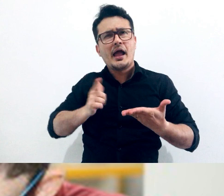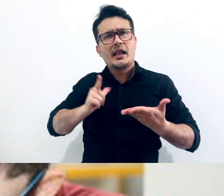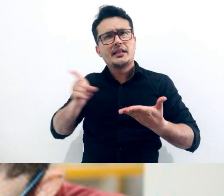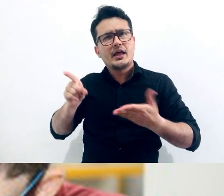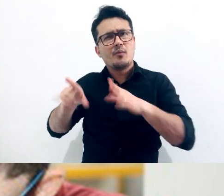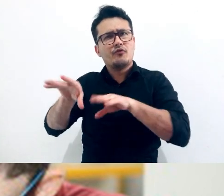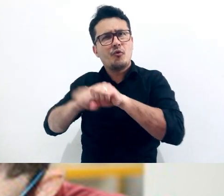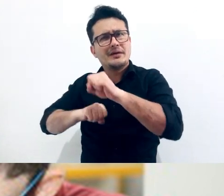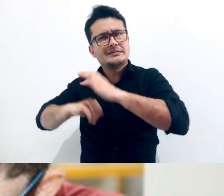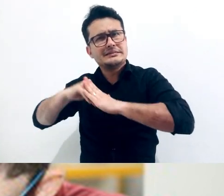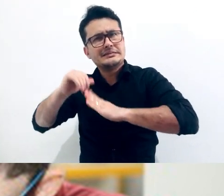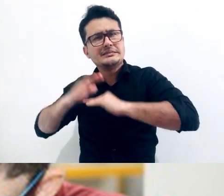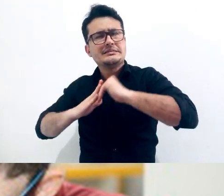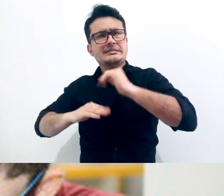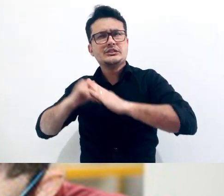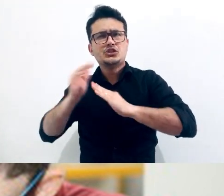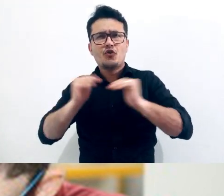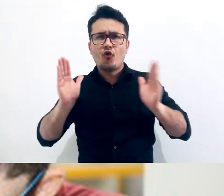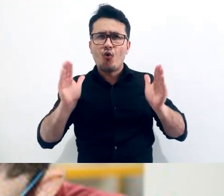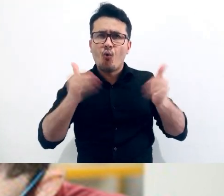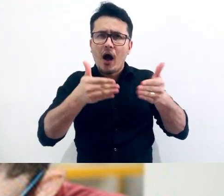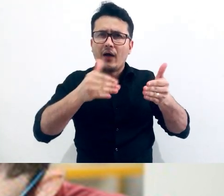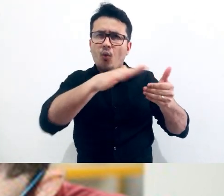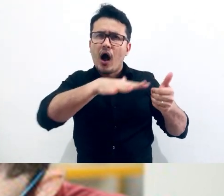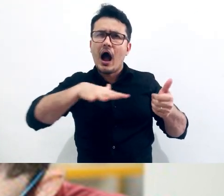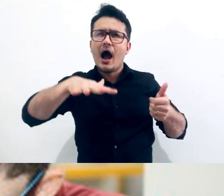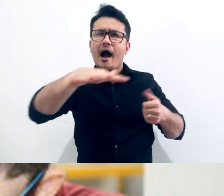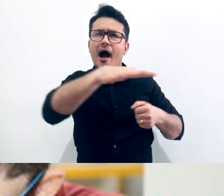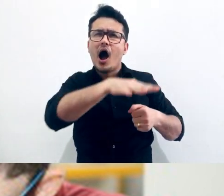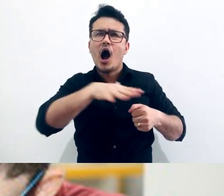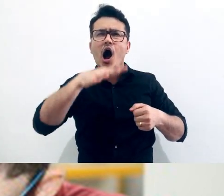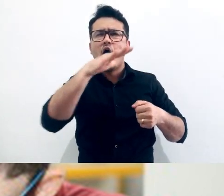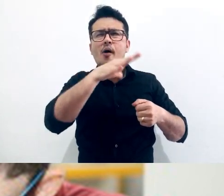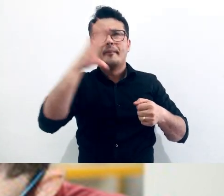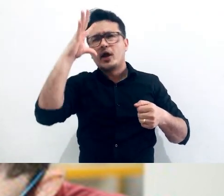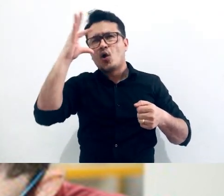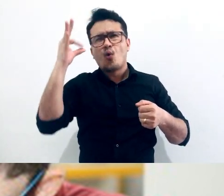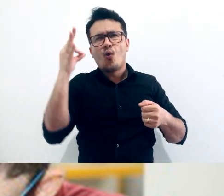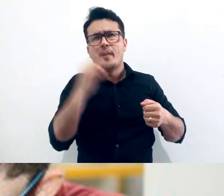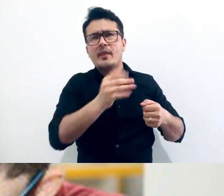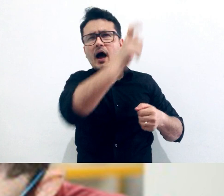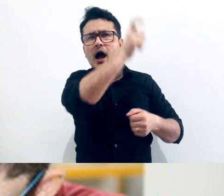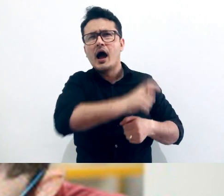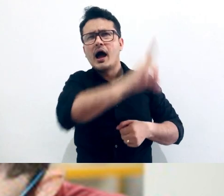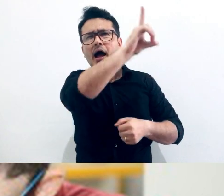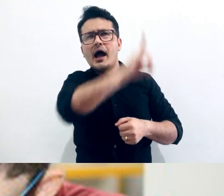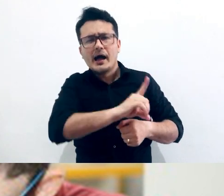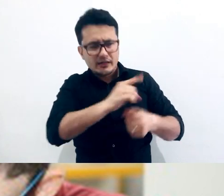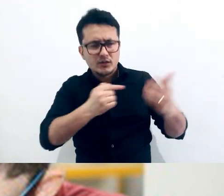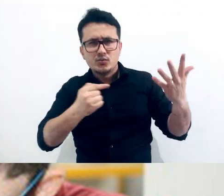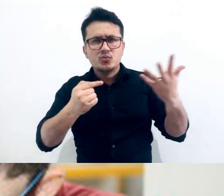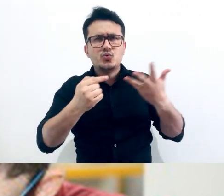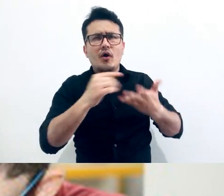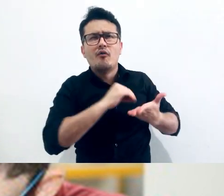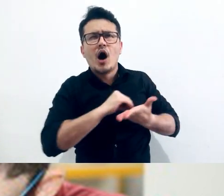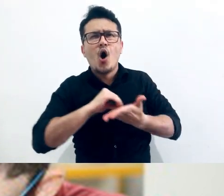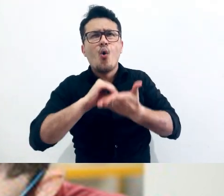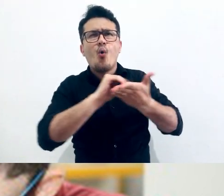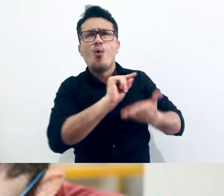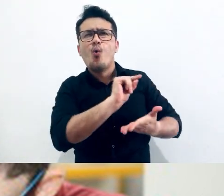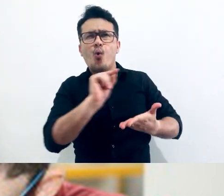professor de apoio tenha uma formação profissional específica para compreender